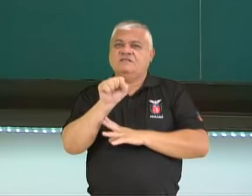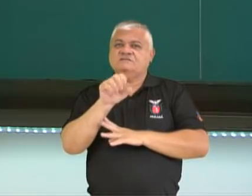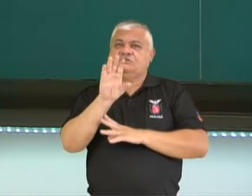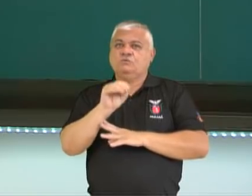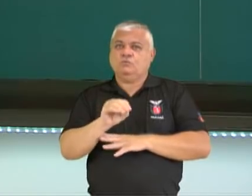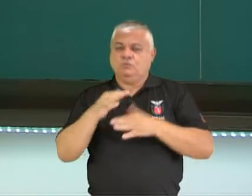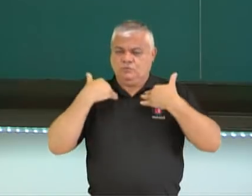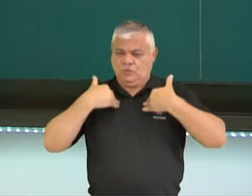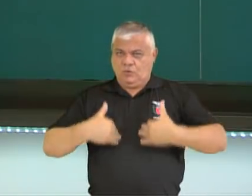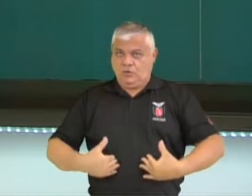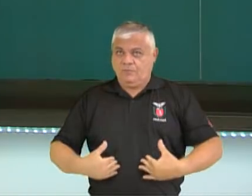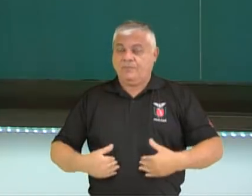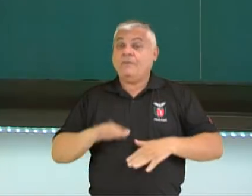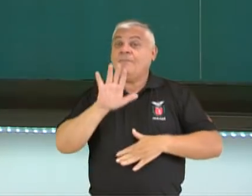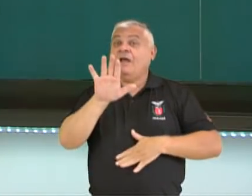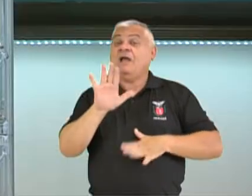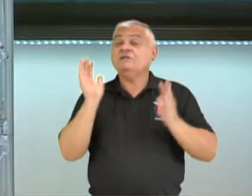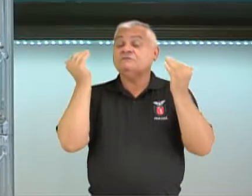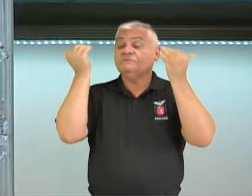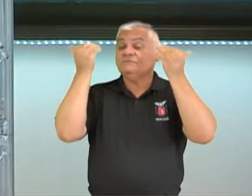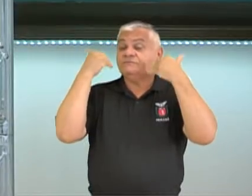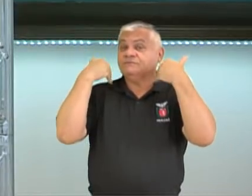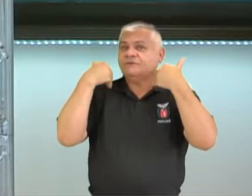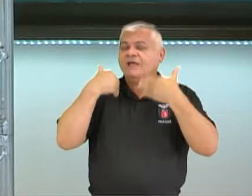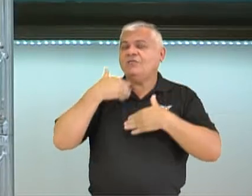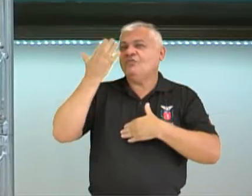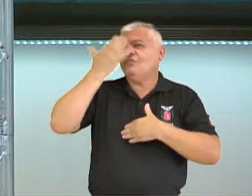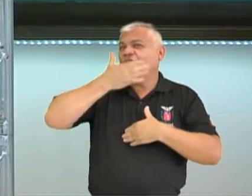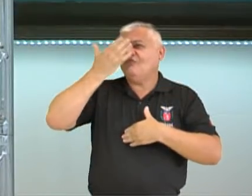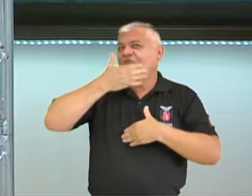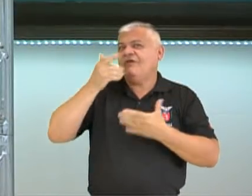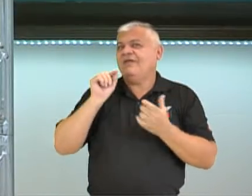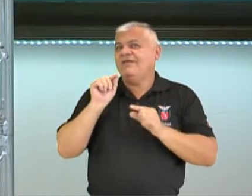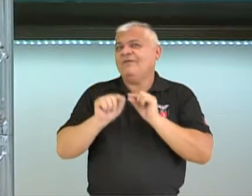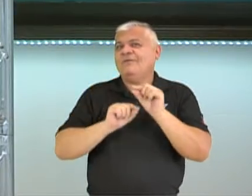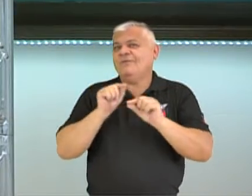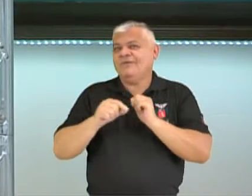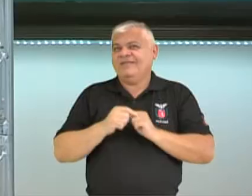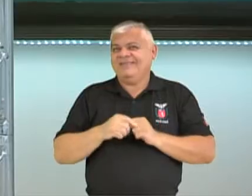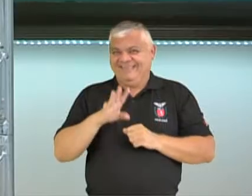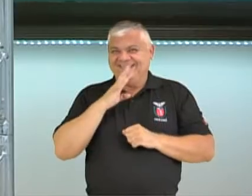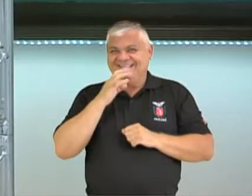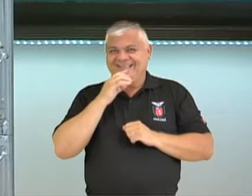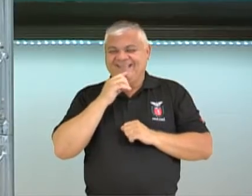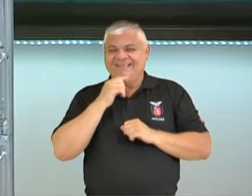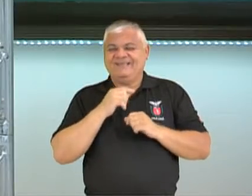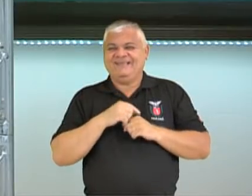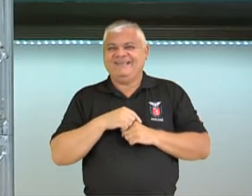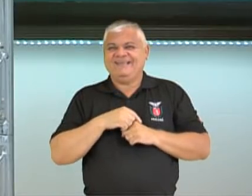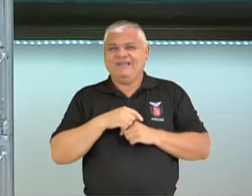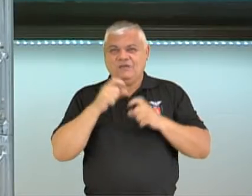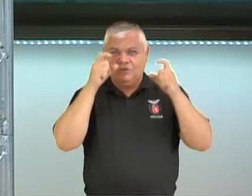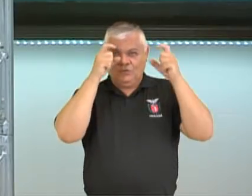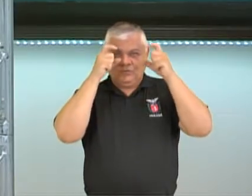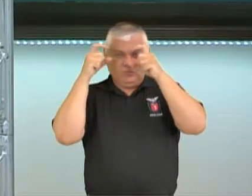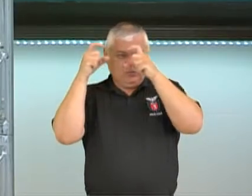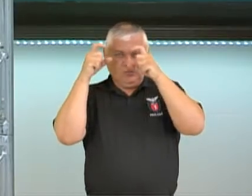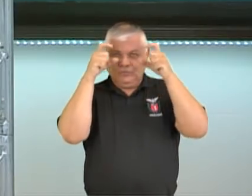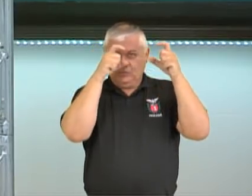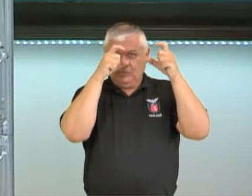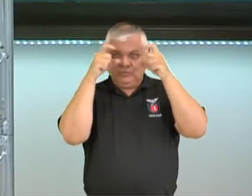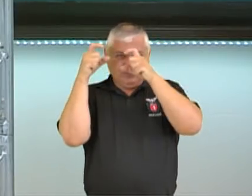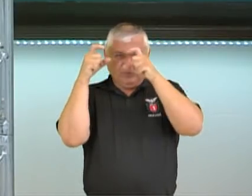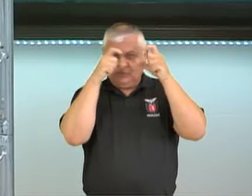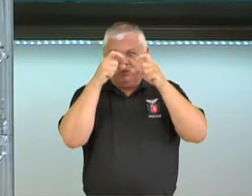Mas que é subjetivo por quê? Né? Tem lá a historinha da coruja, né? Que a corujinha, quando nasce,